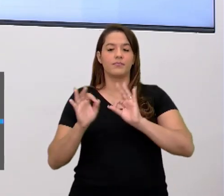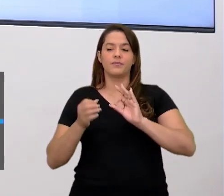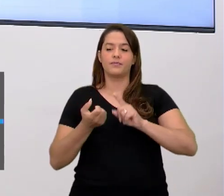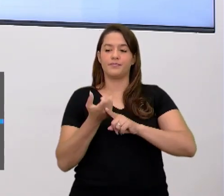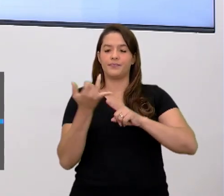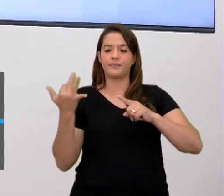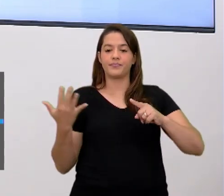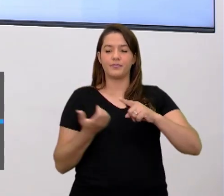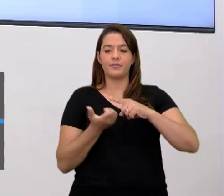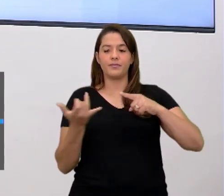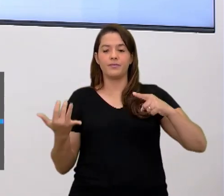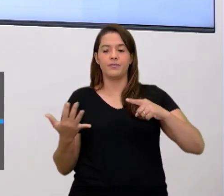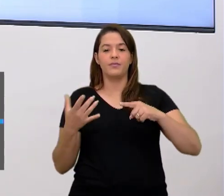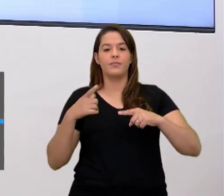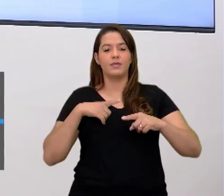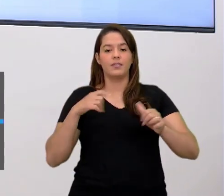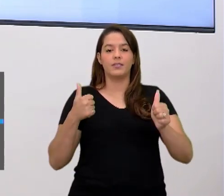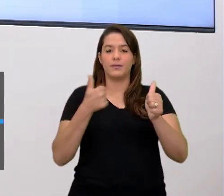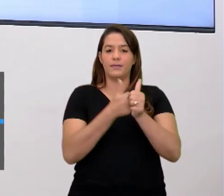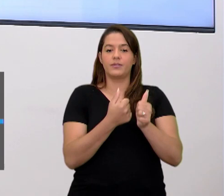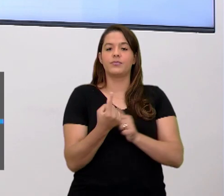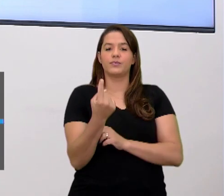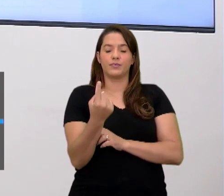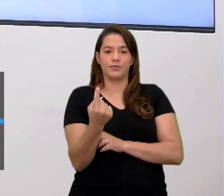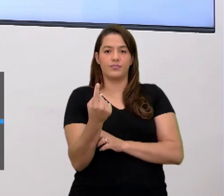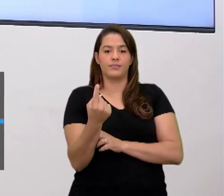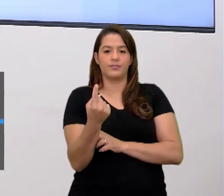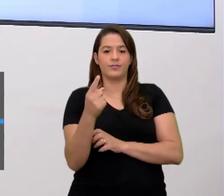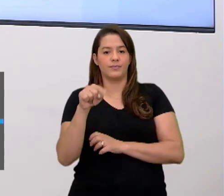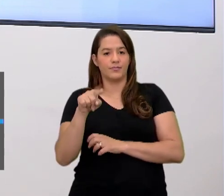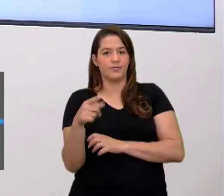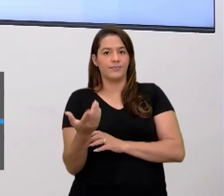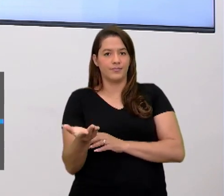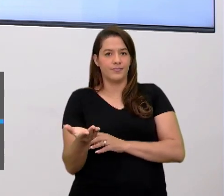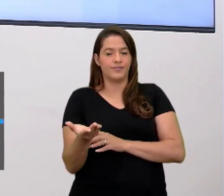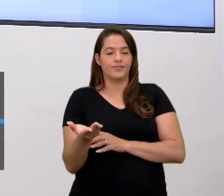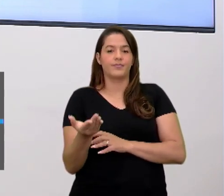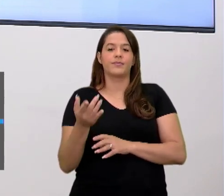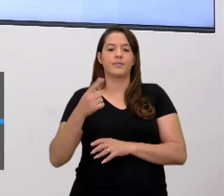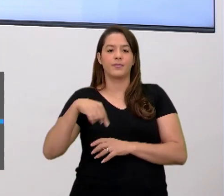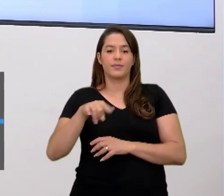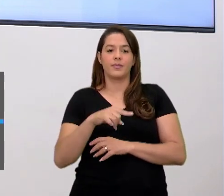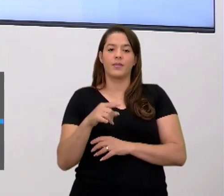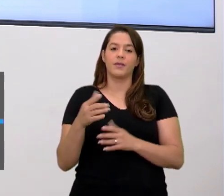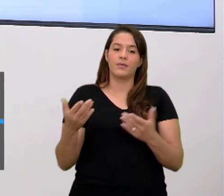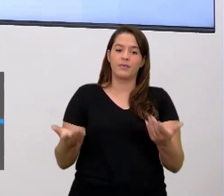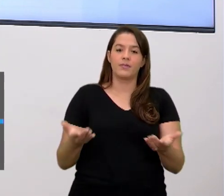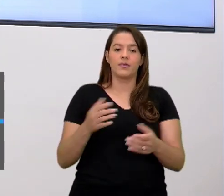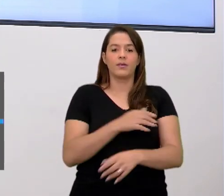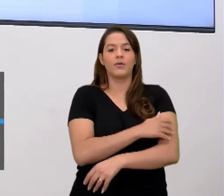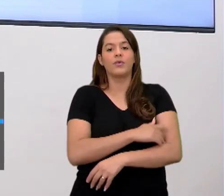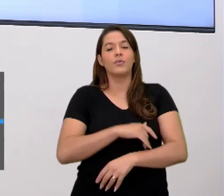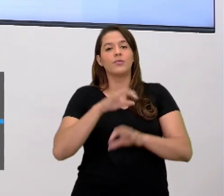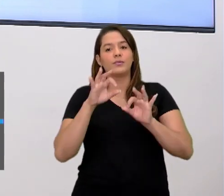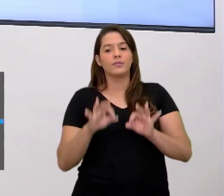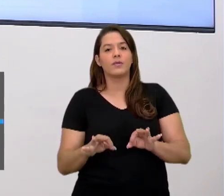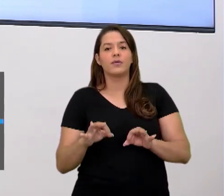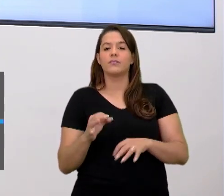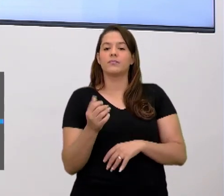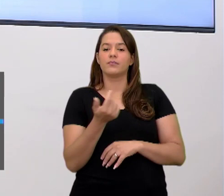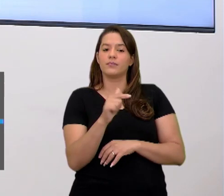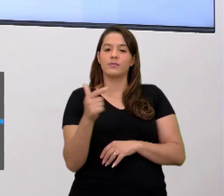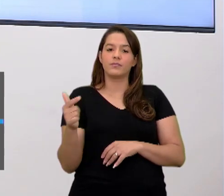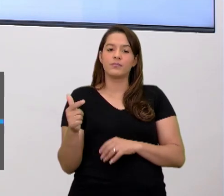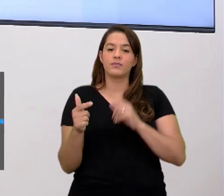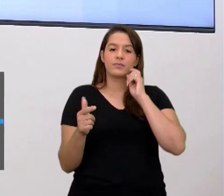índice. Perceba que ele está pertinho do 1. Né? Se ele está pertinho do 1, não é o ideal. O